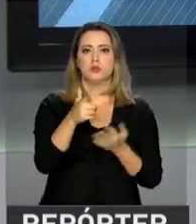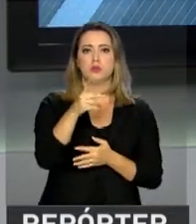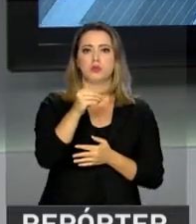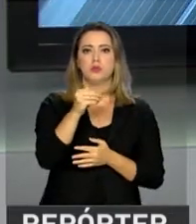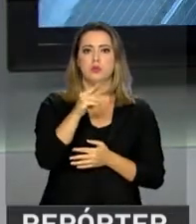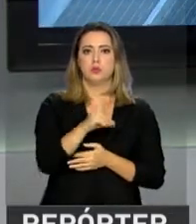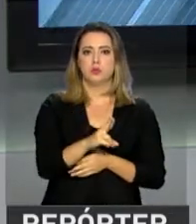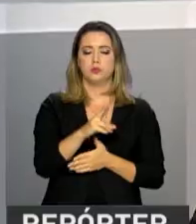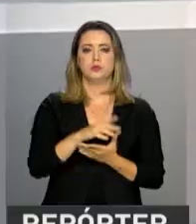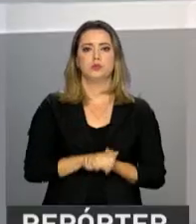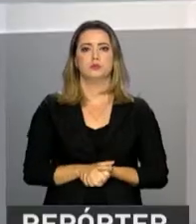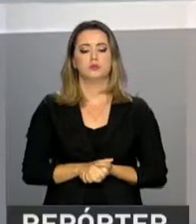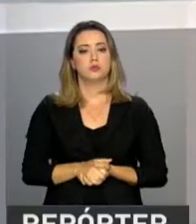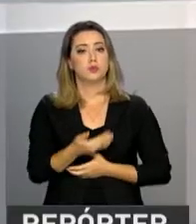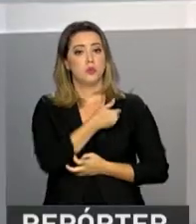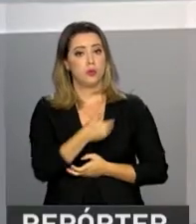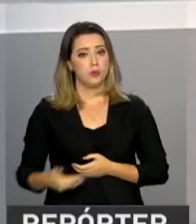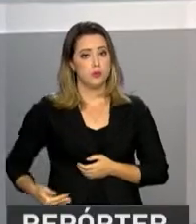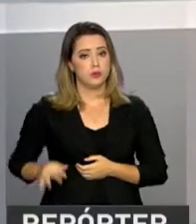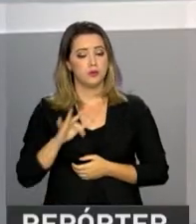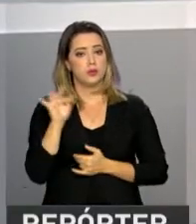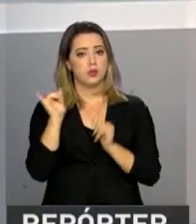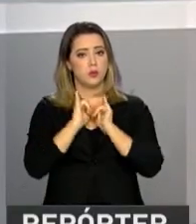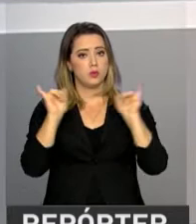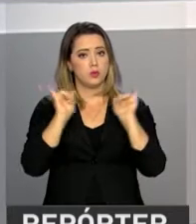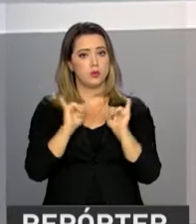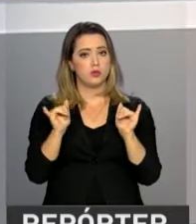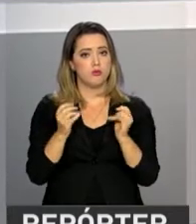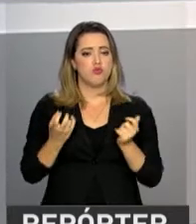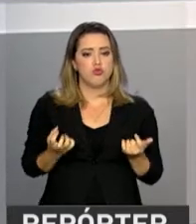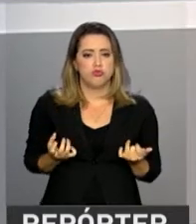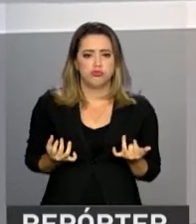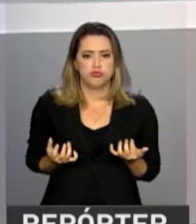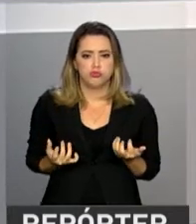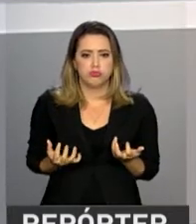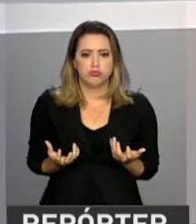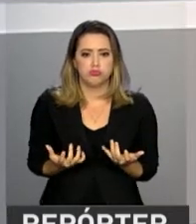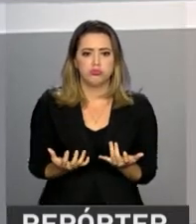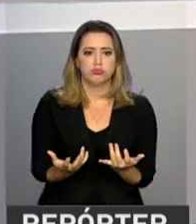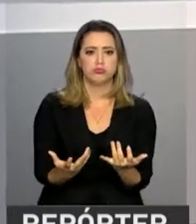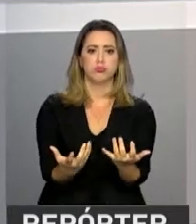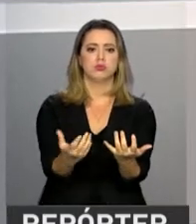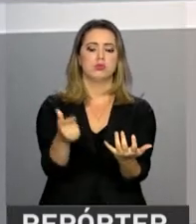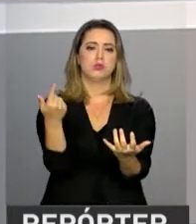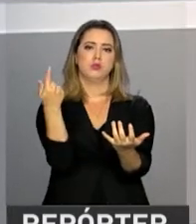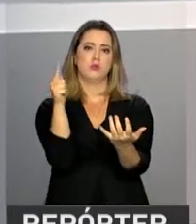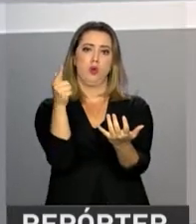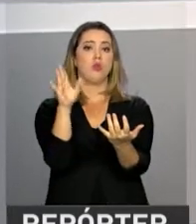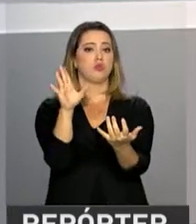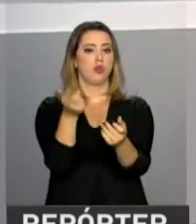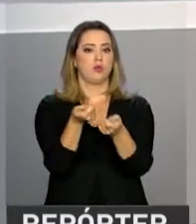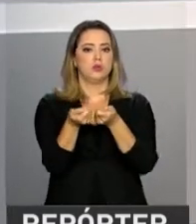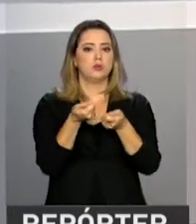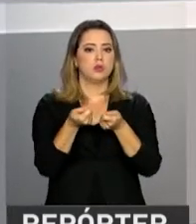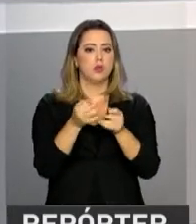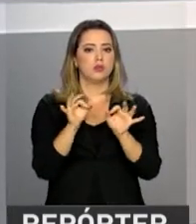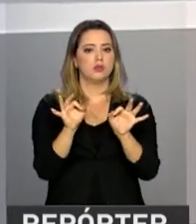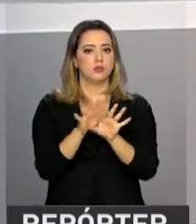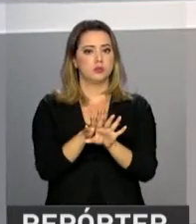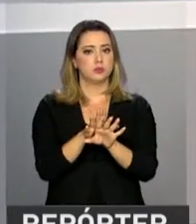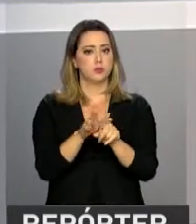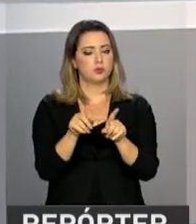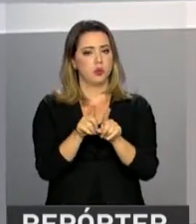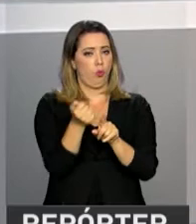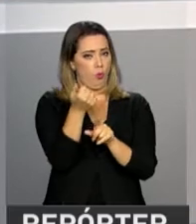da união o governo federal anunciou que o fogo na chapada dos veadeiros em goiás foi controlado os bombeiros